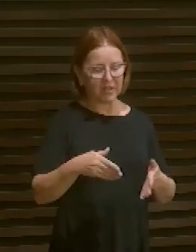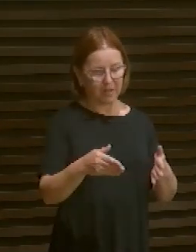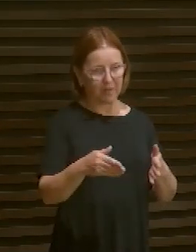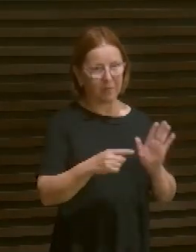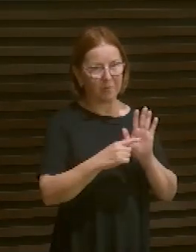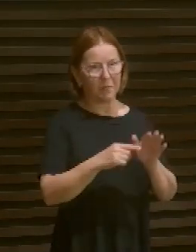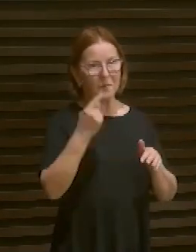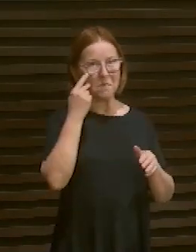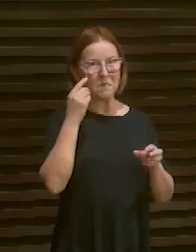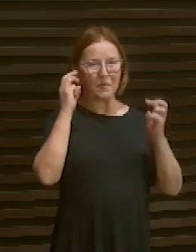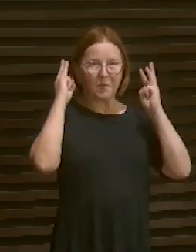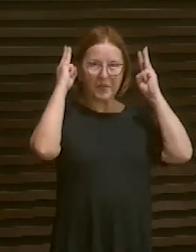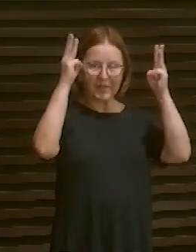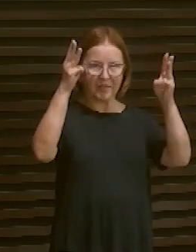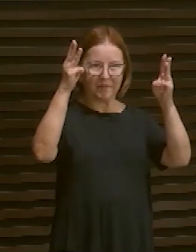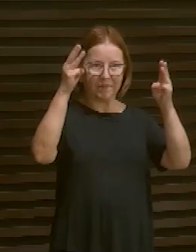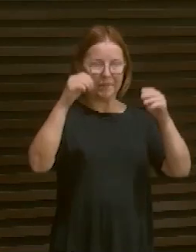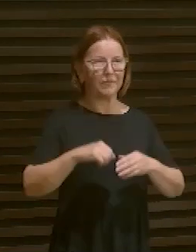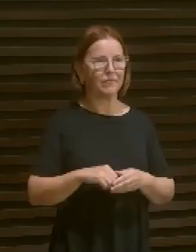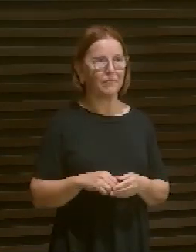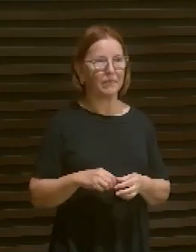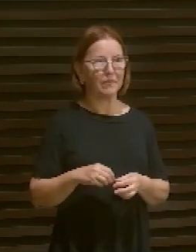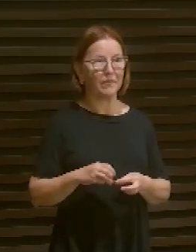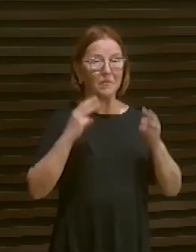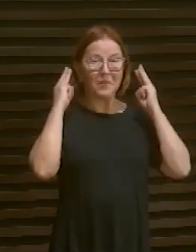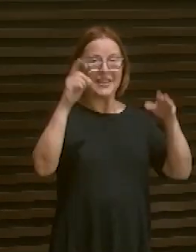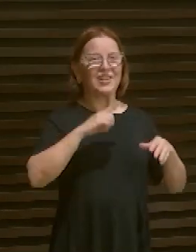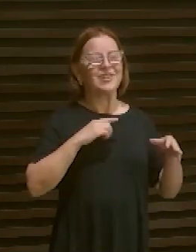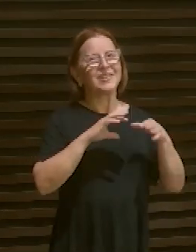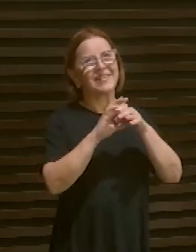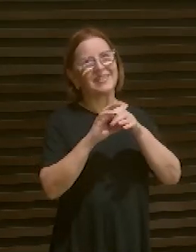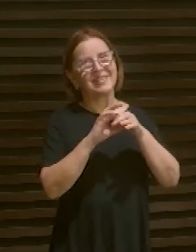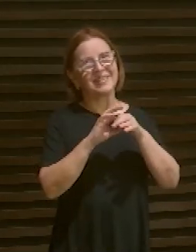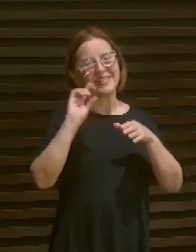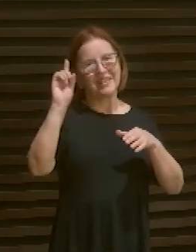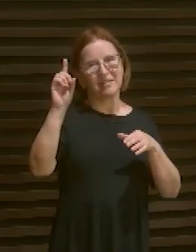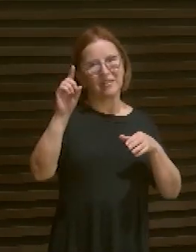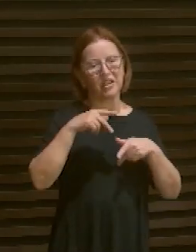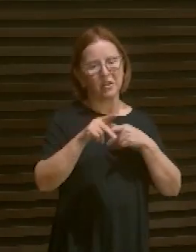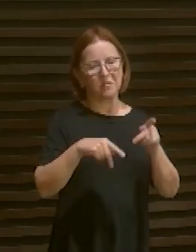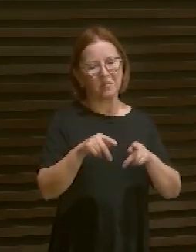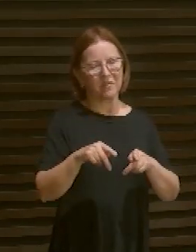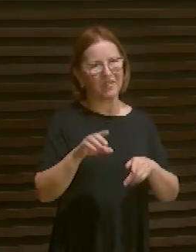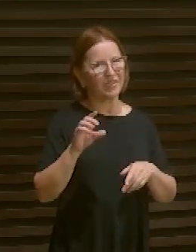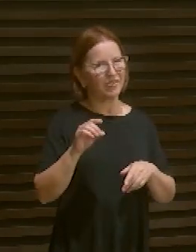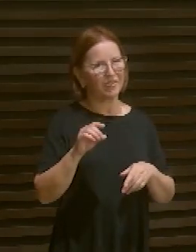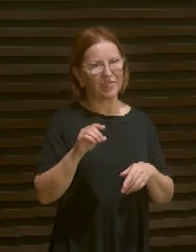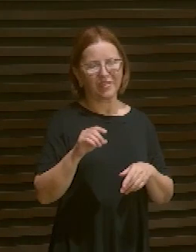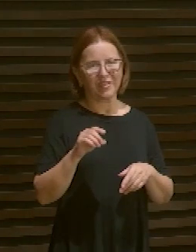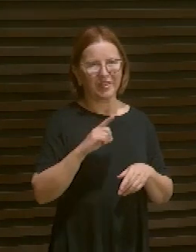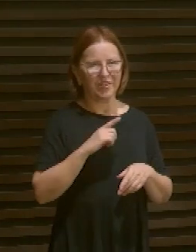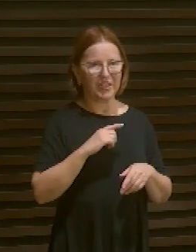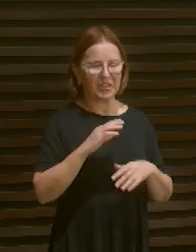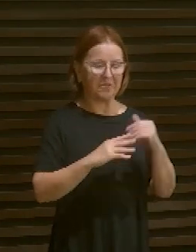Moisés. Moisés teve intimidade, o povo de Deus ficou apenas com os feitos. Eu